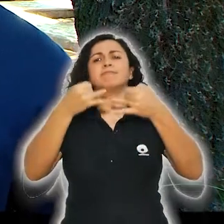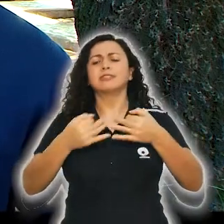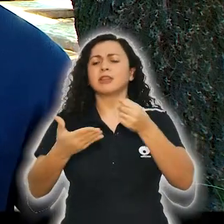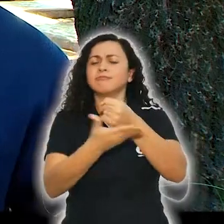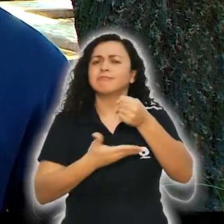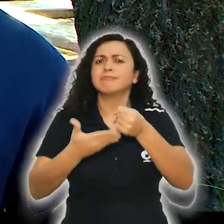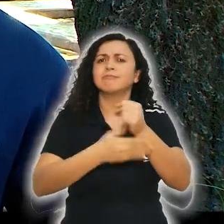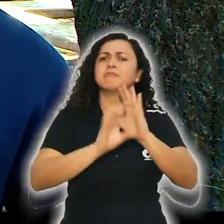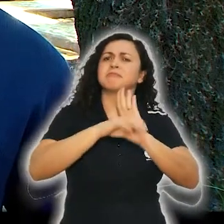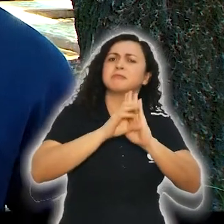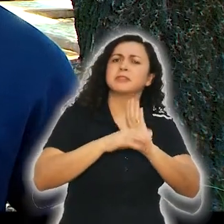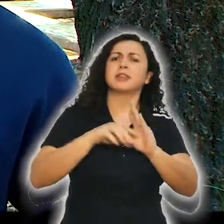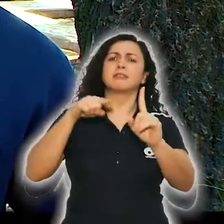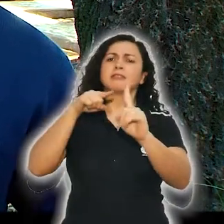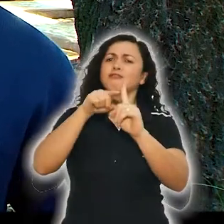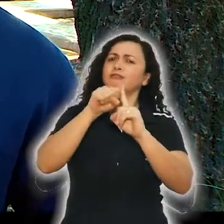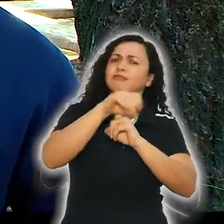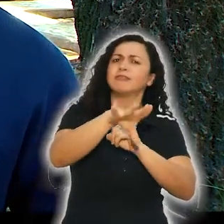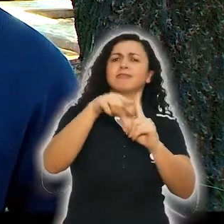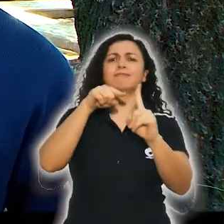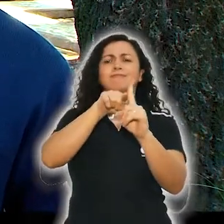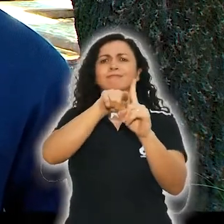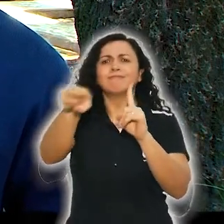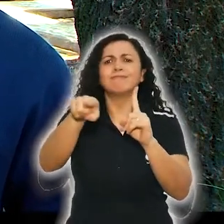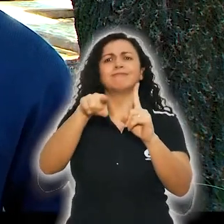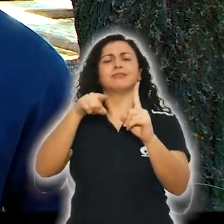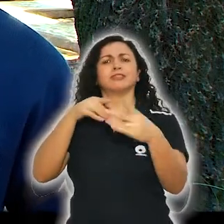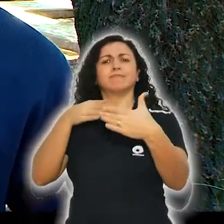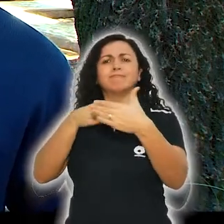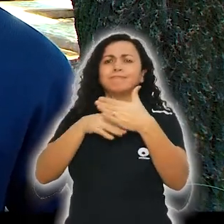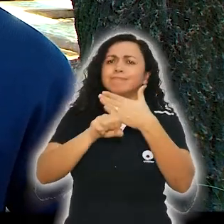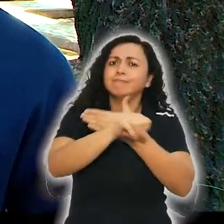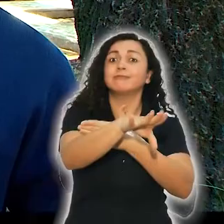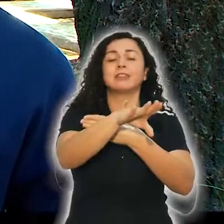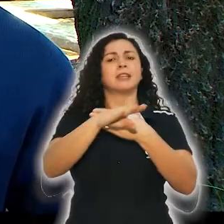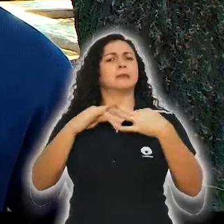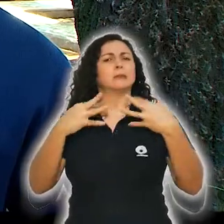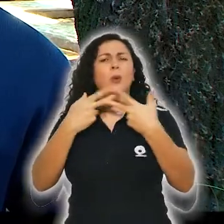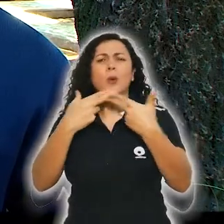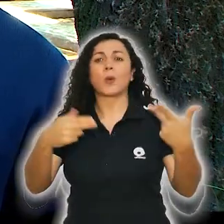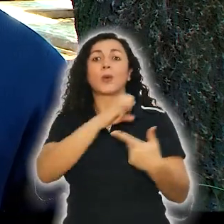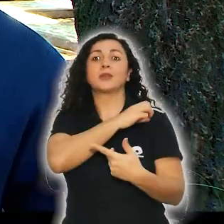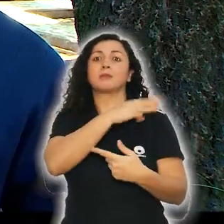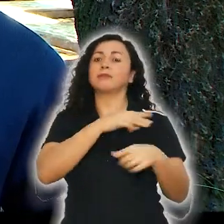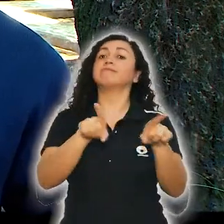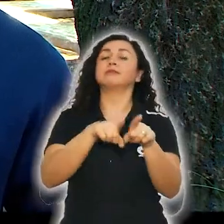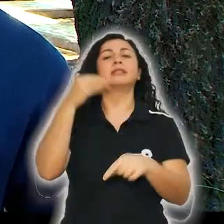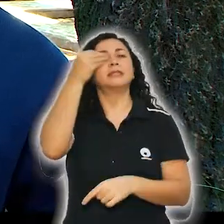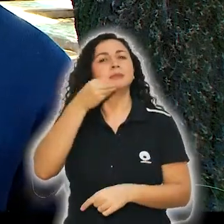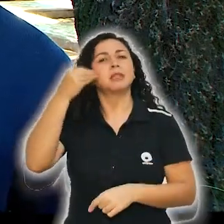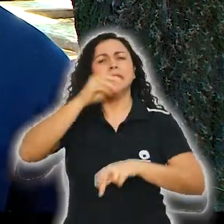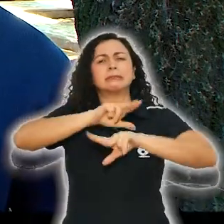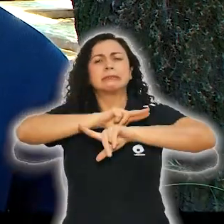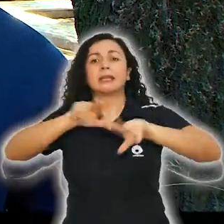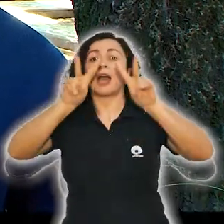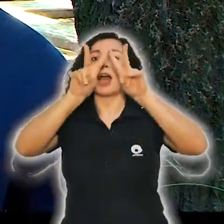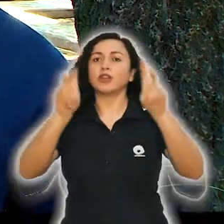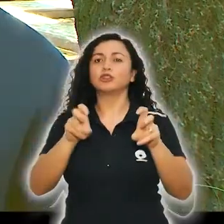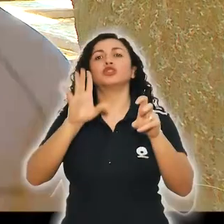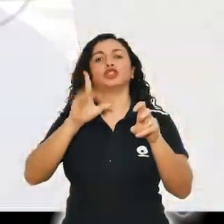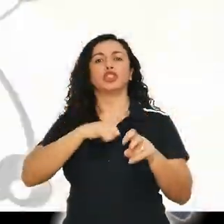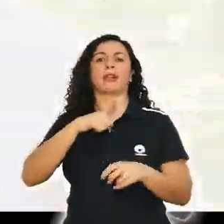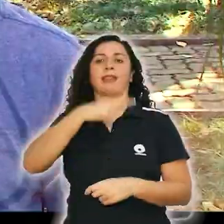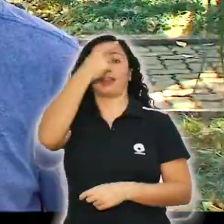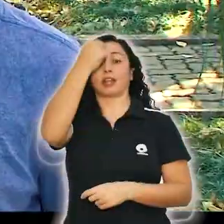básicos, reflexão, refração, difração, que a gente vê no ensino médio, e desde coisas mais experimentais, assuntos que já são abordados